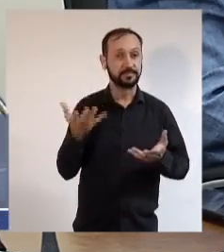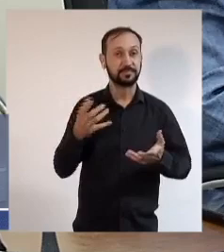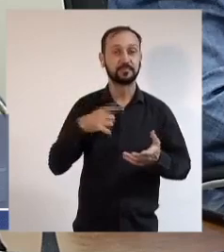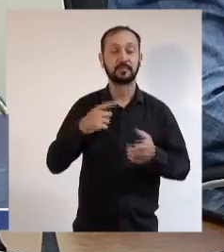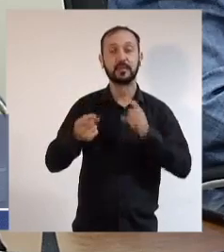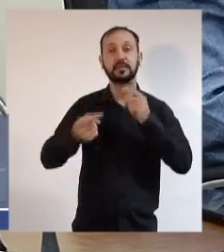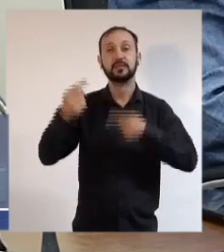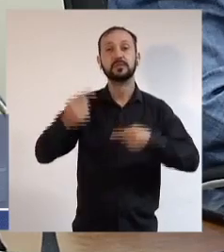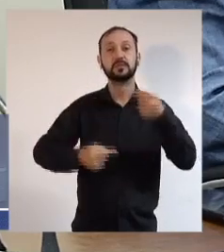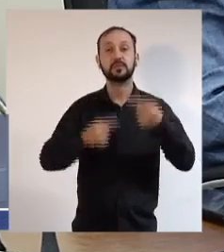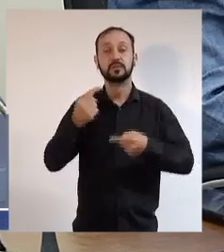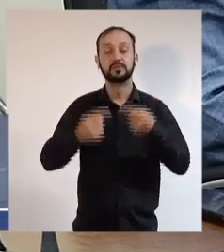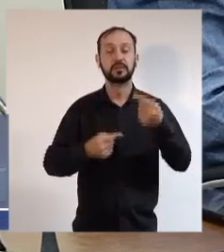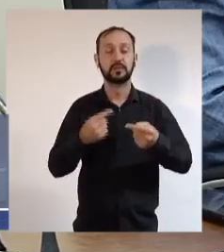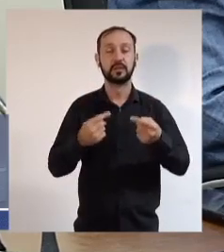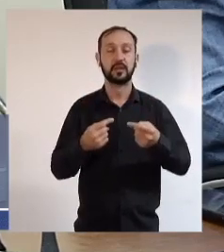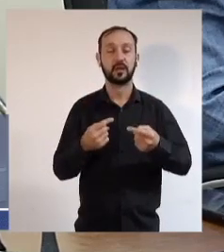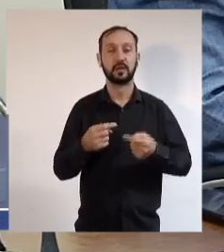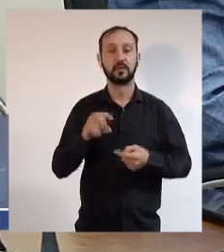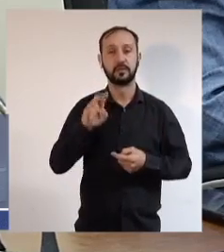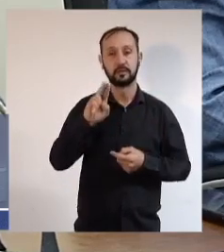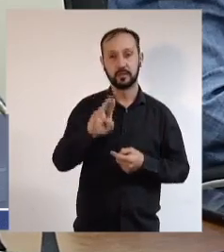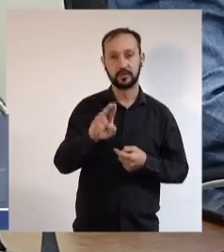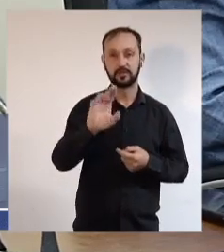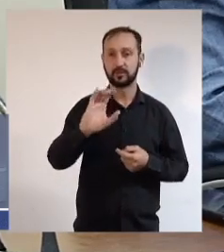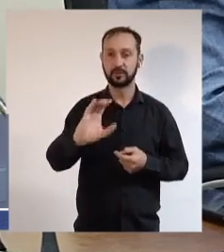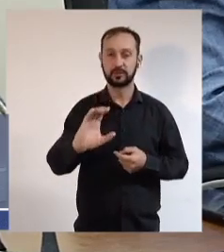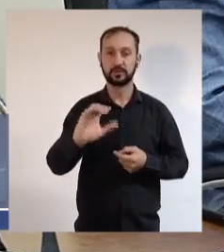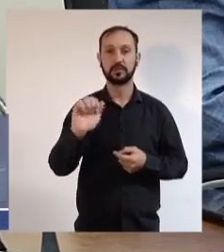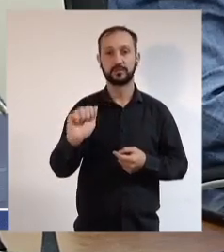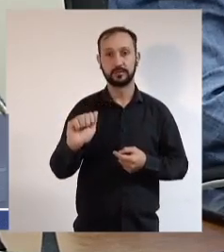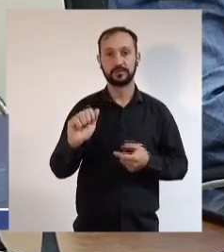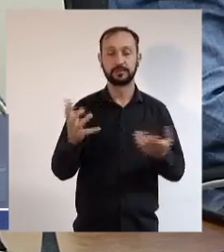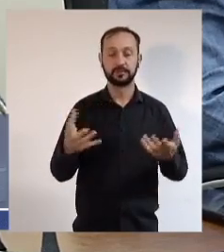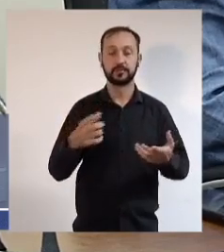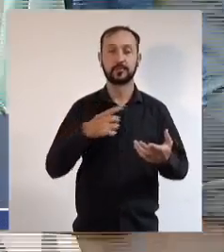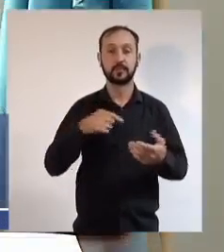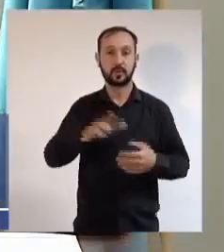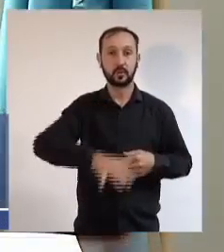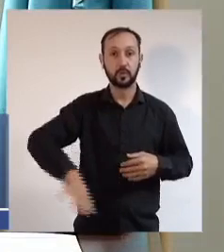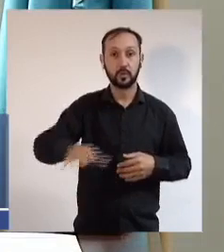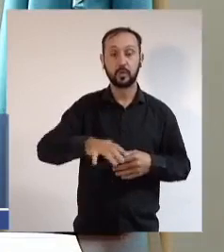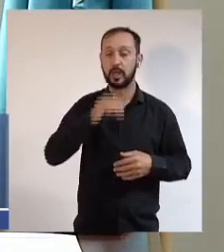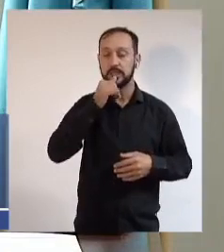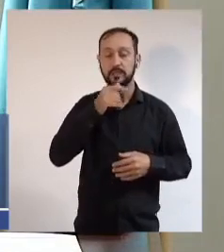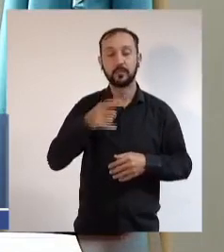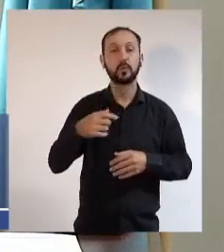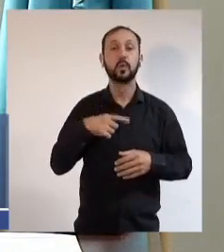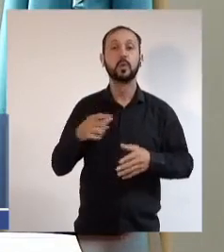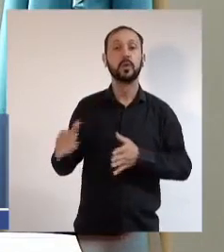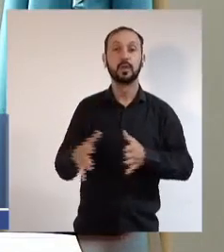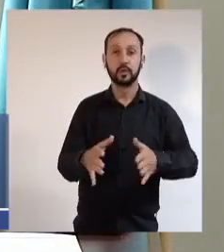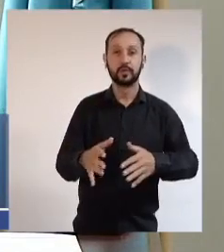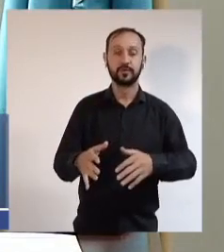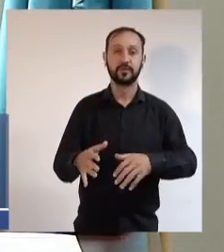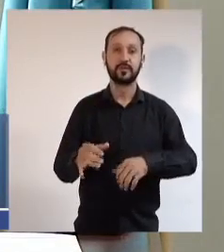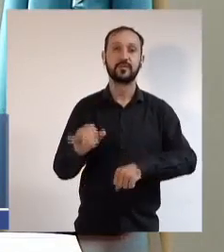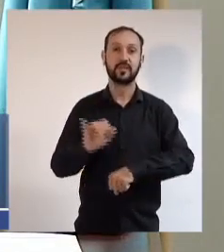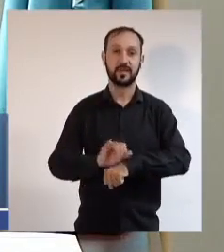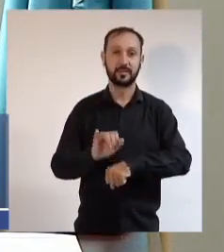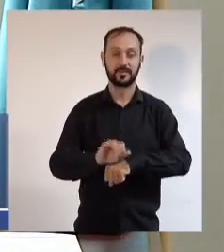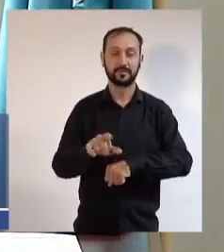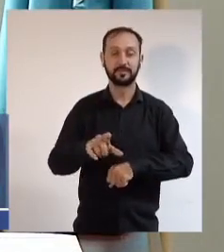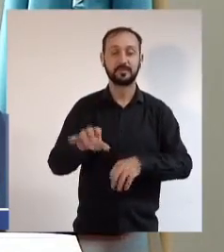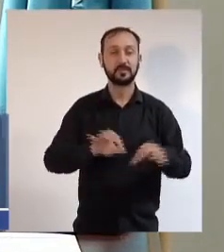unidade de conservação do parque das várzeas do rio ivinhema e nós fizemos